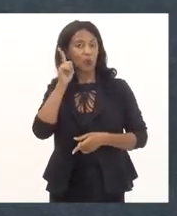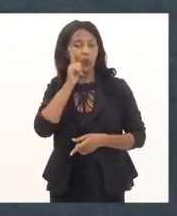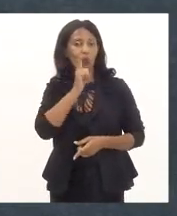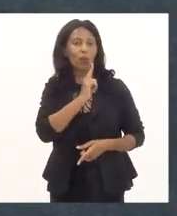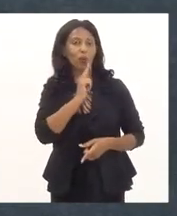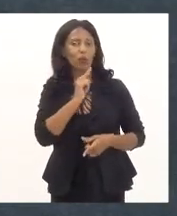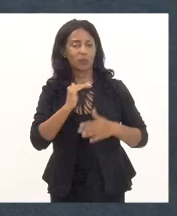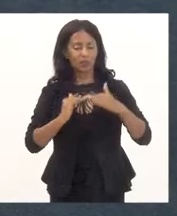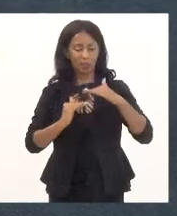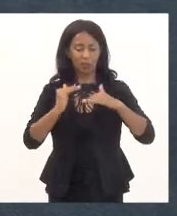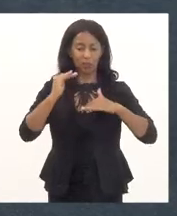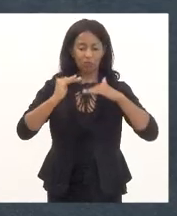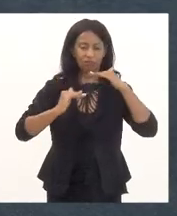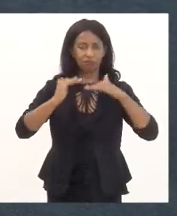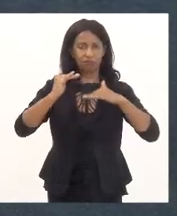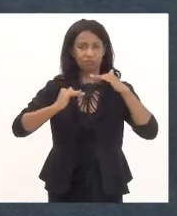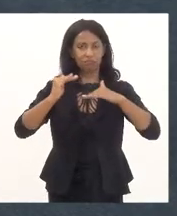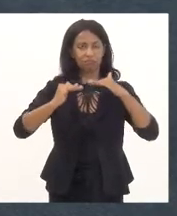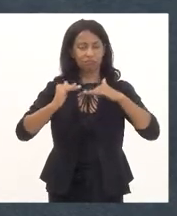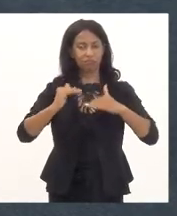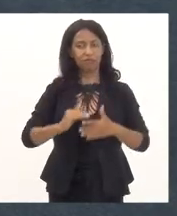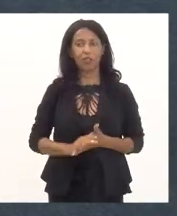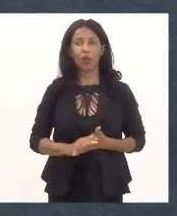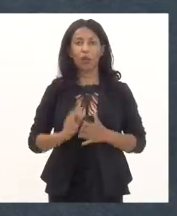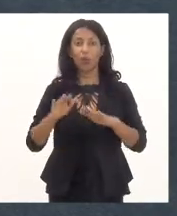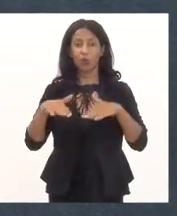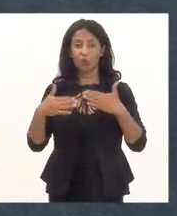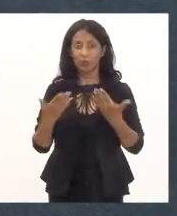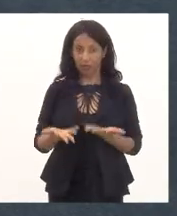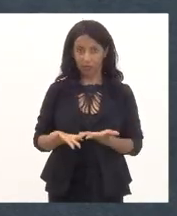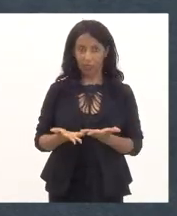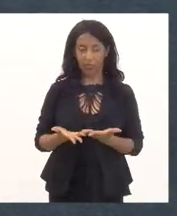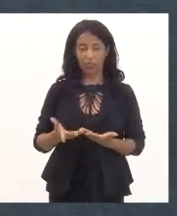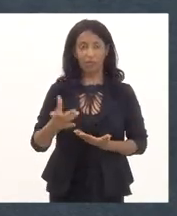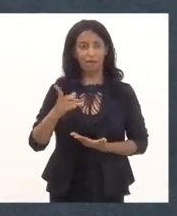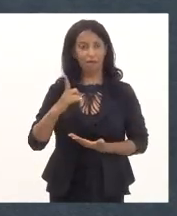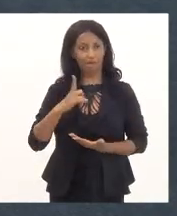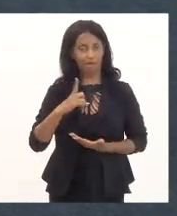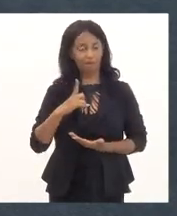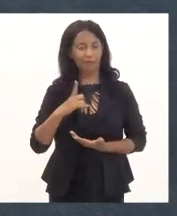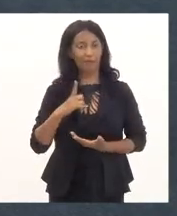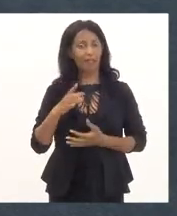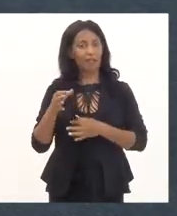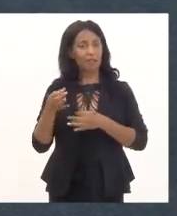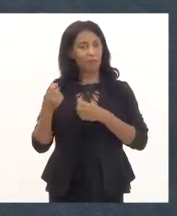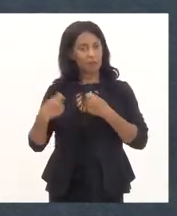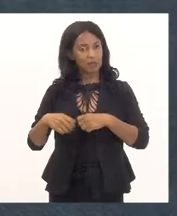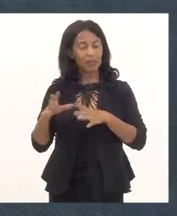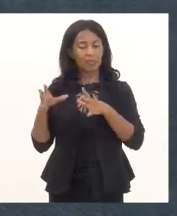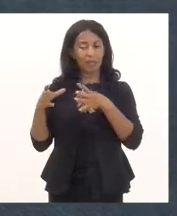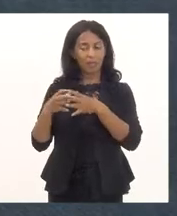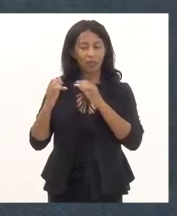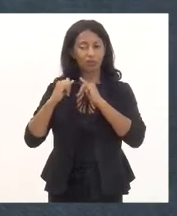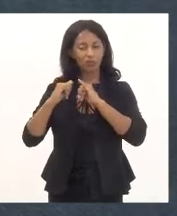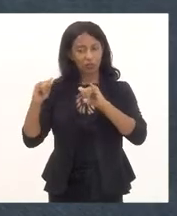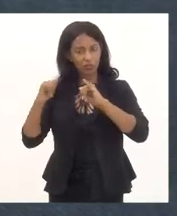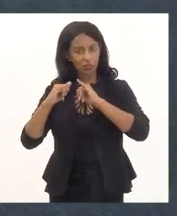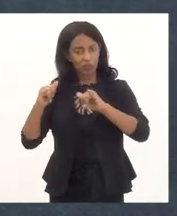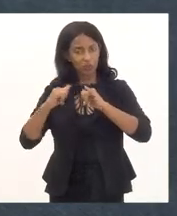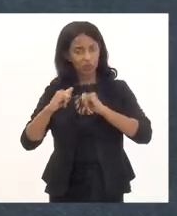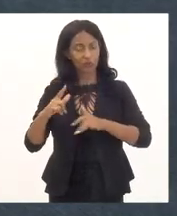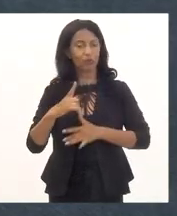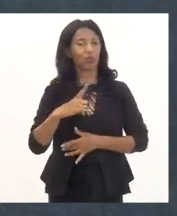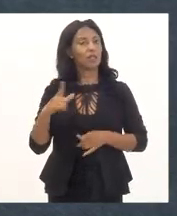a carga viral indetectável. Ou seja, há de se ter campanhas permanentes e